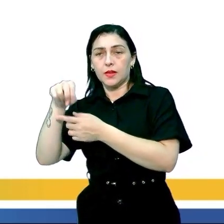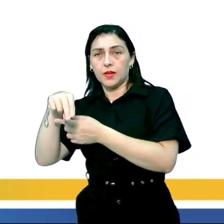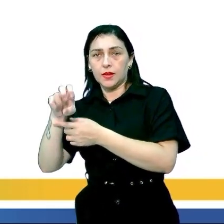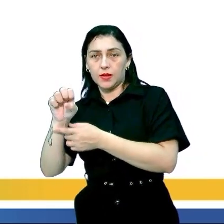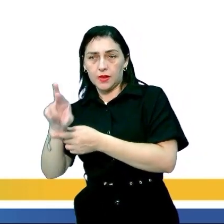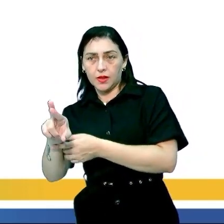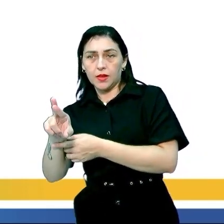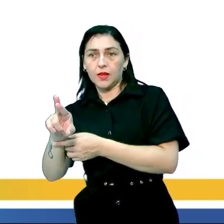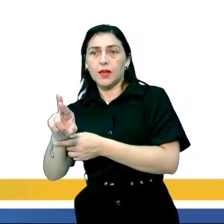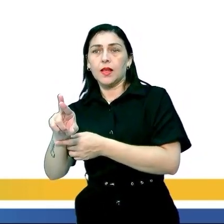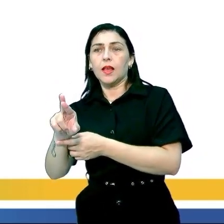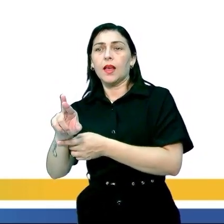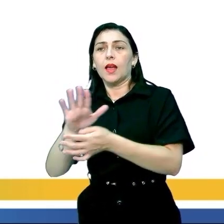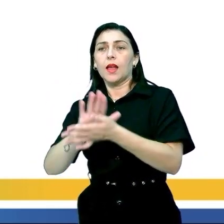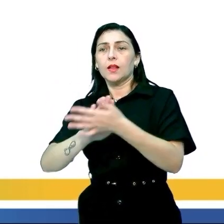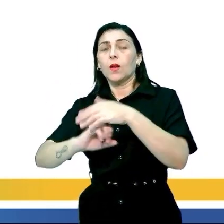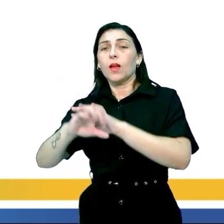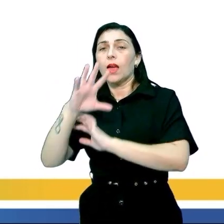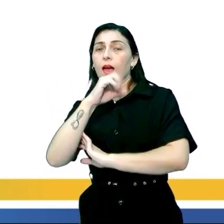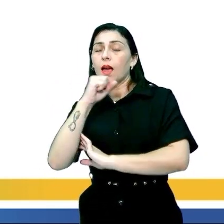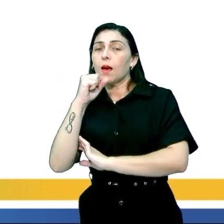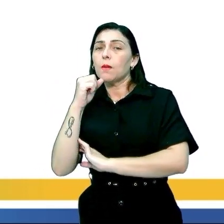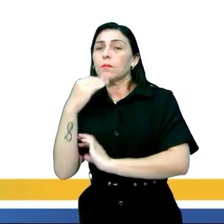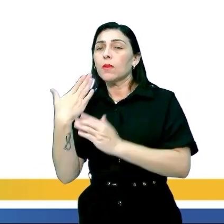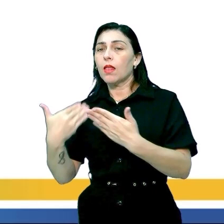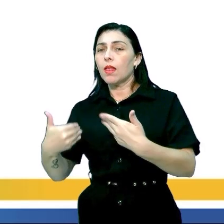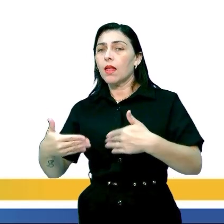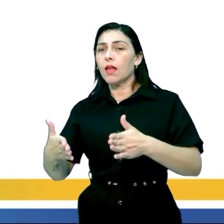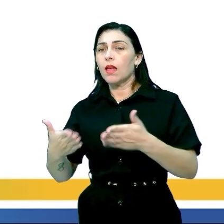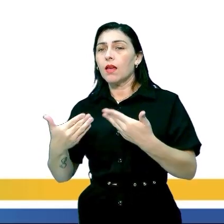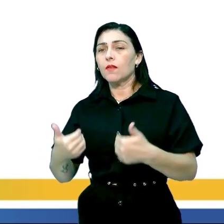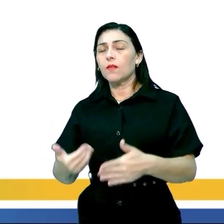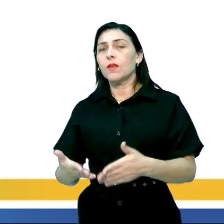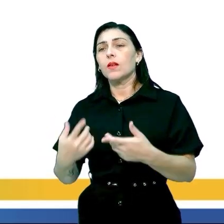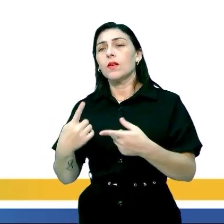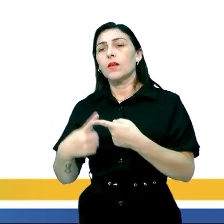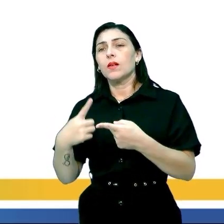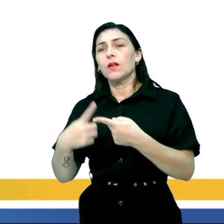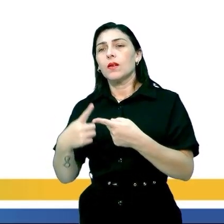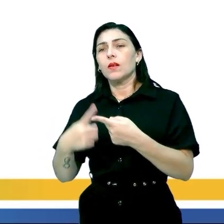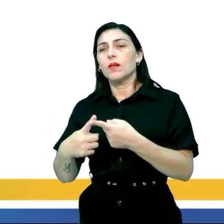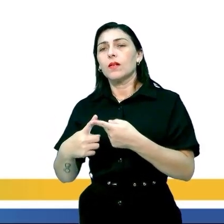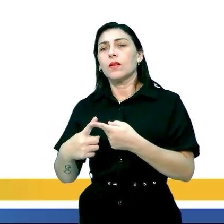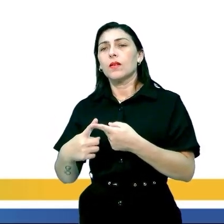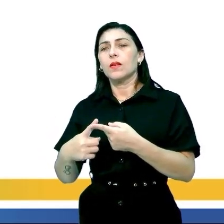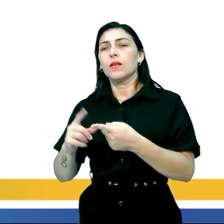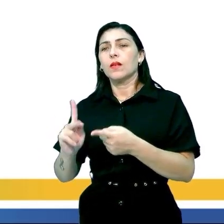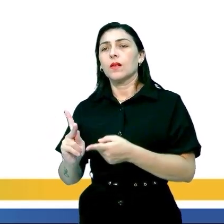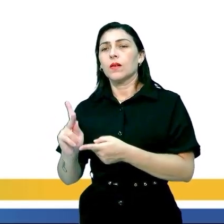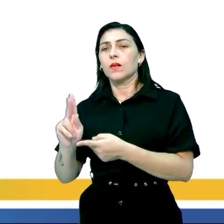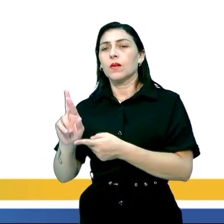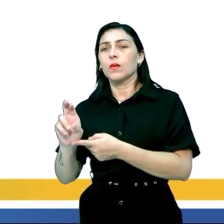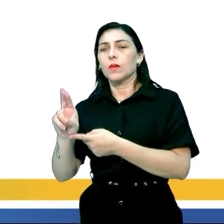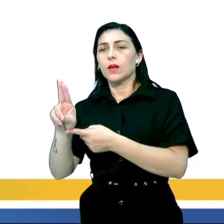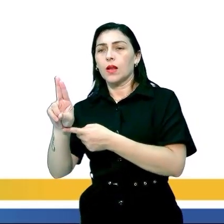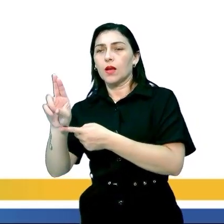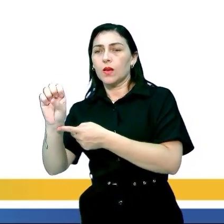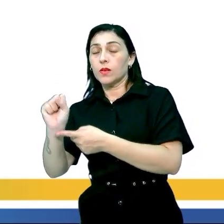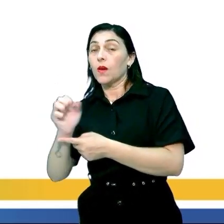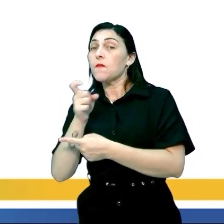tá relacionado a toque rápido e leve, né? Corpúsculo de Krause, que é relacionado ao